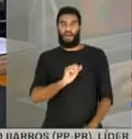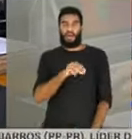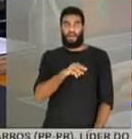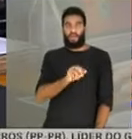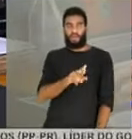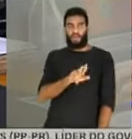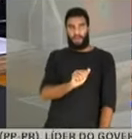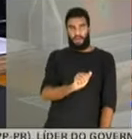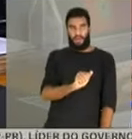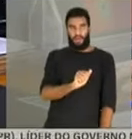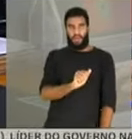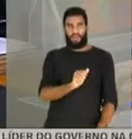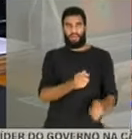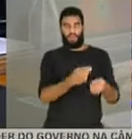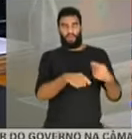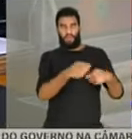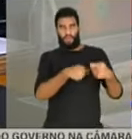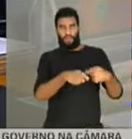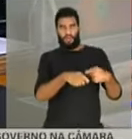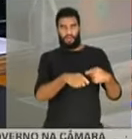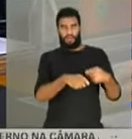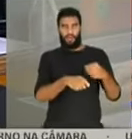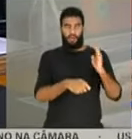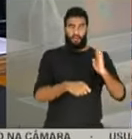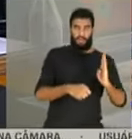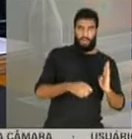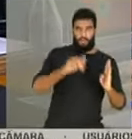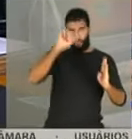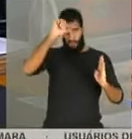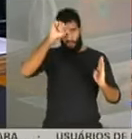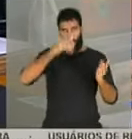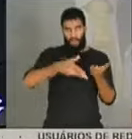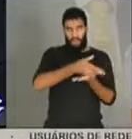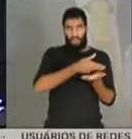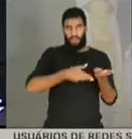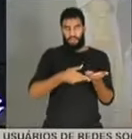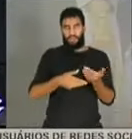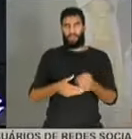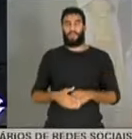de assinar o contrato com a Bharat Biotech?